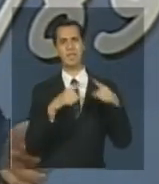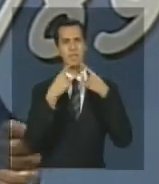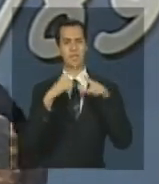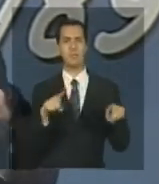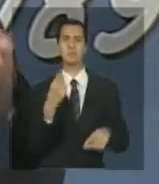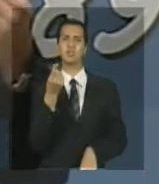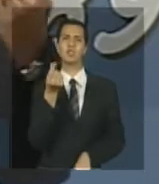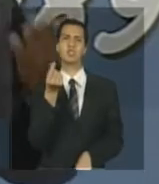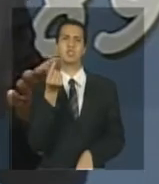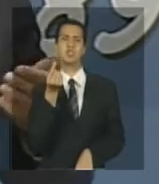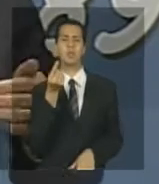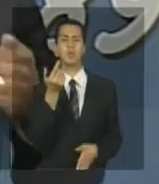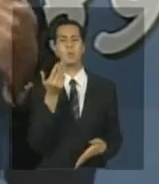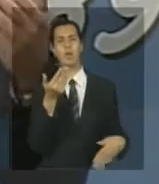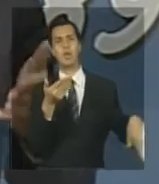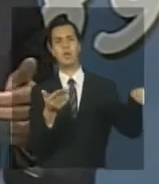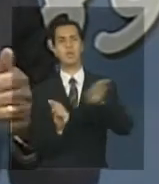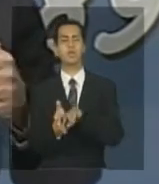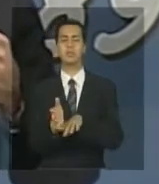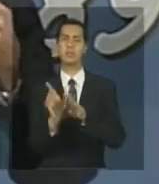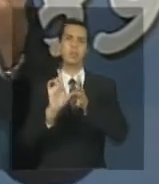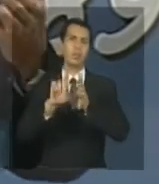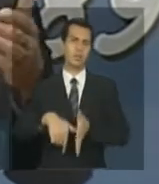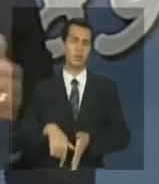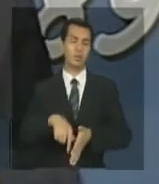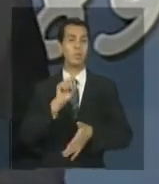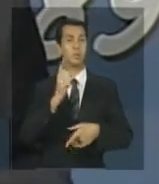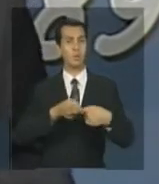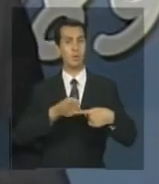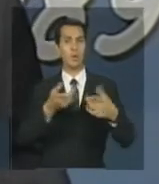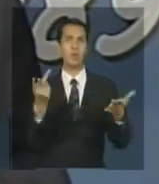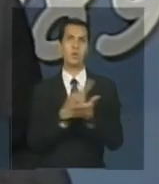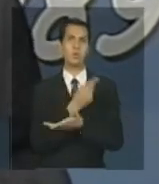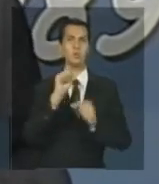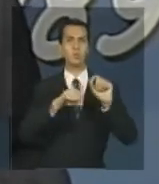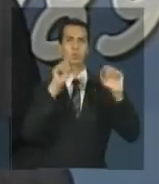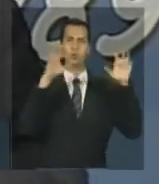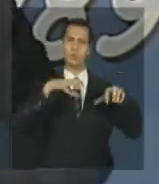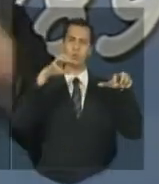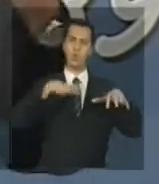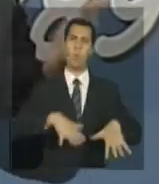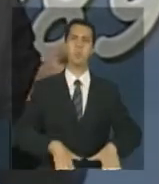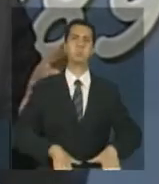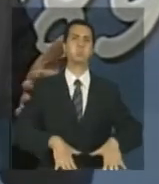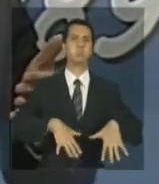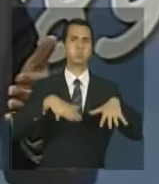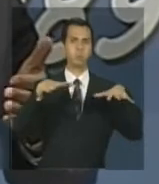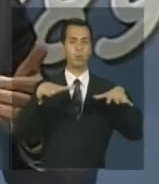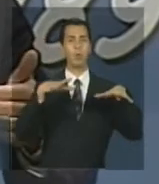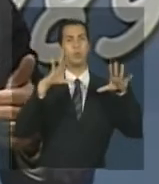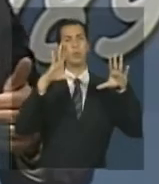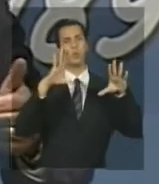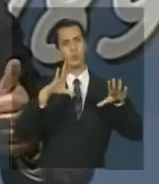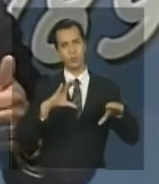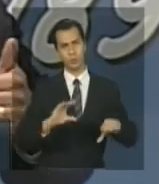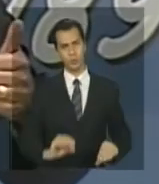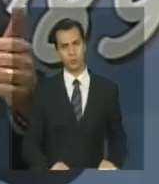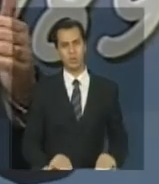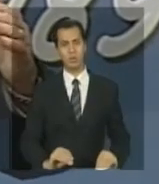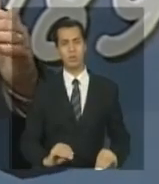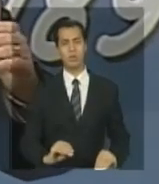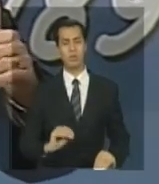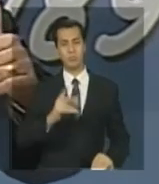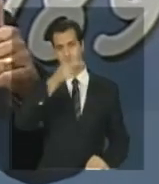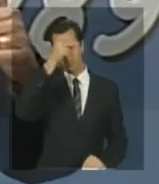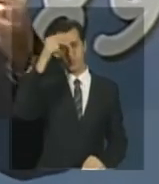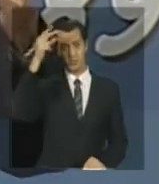é ocorre aí não dá são a chuva forte é ela passa o município